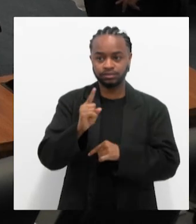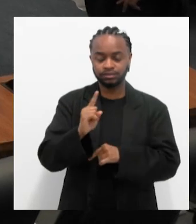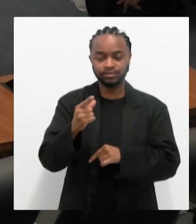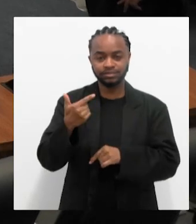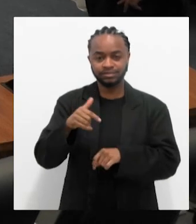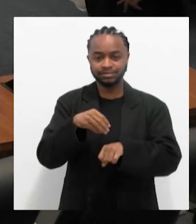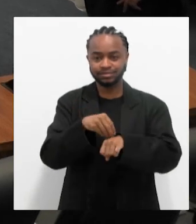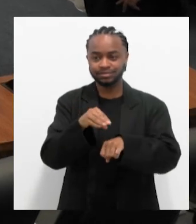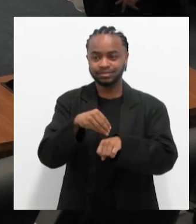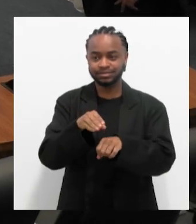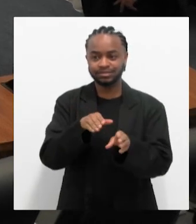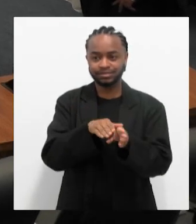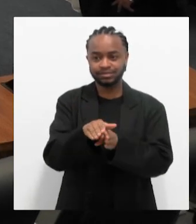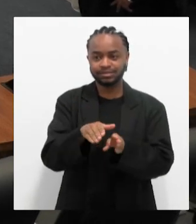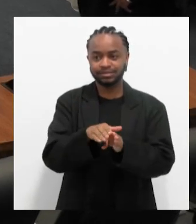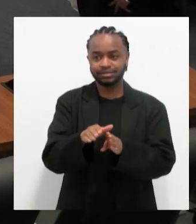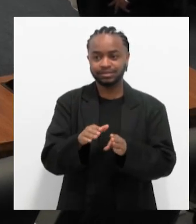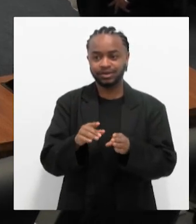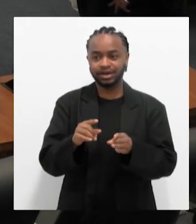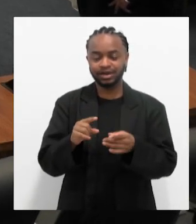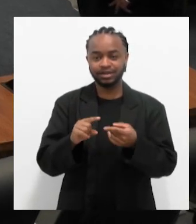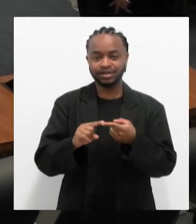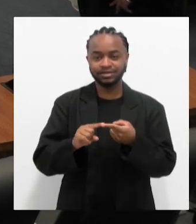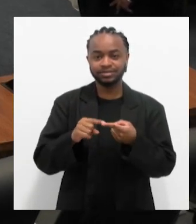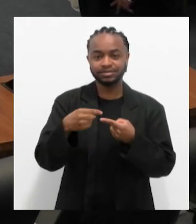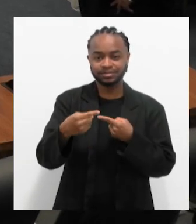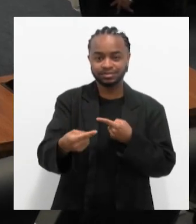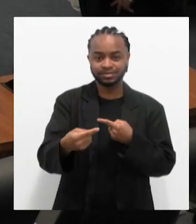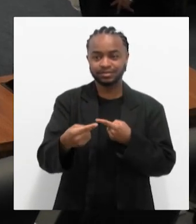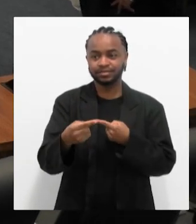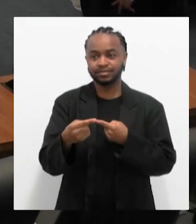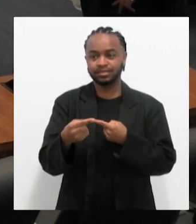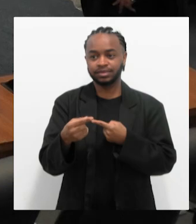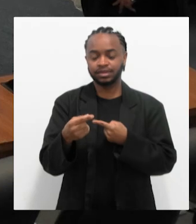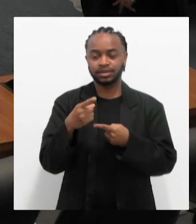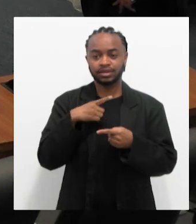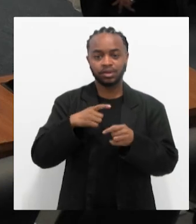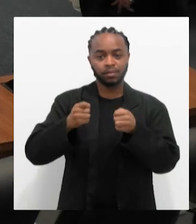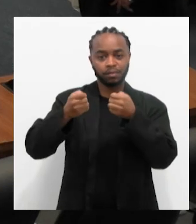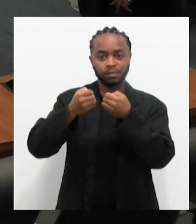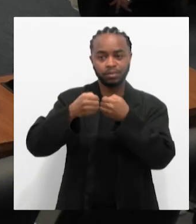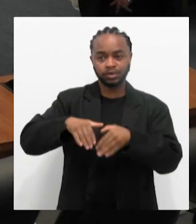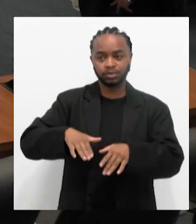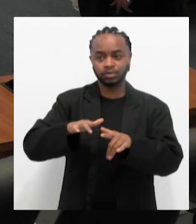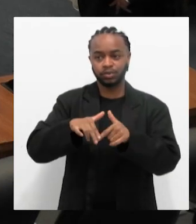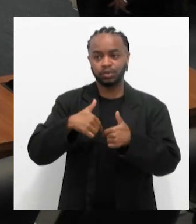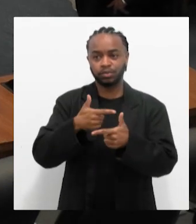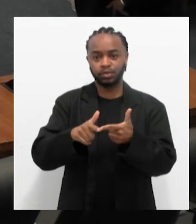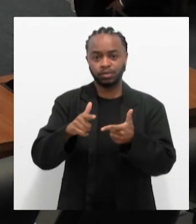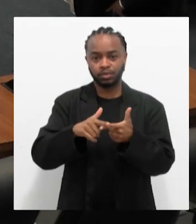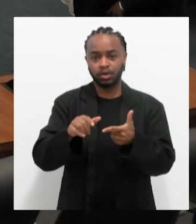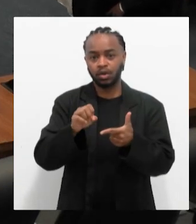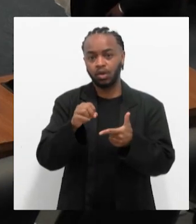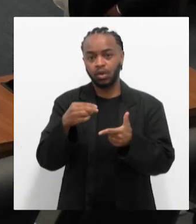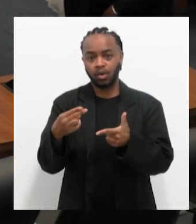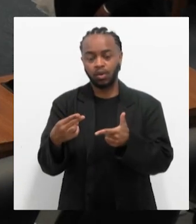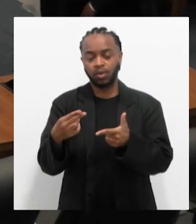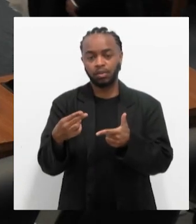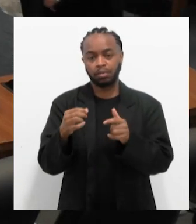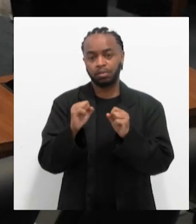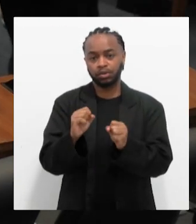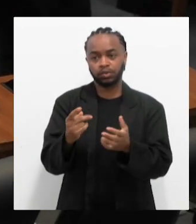instrução, e acaba sendo atingido pelo problema, ou pelaquela catástrofe e